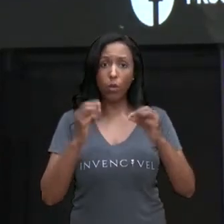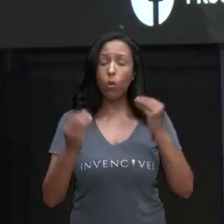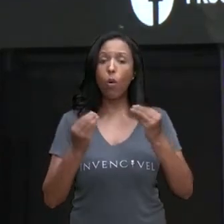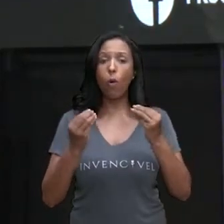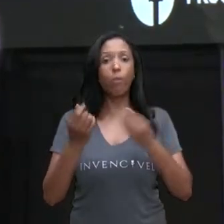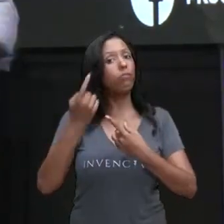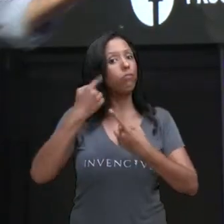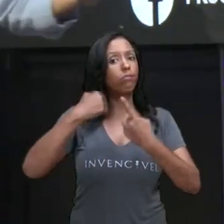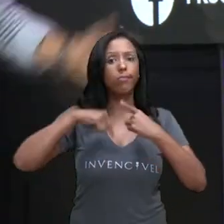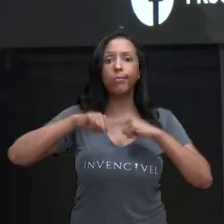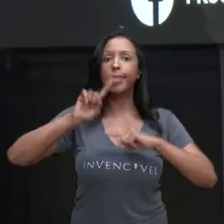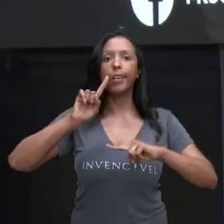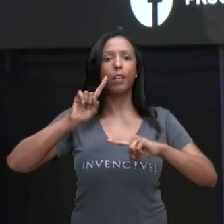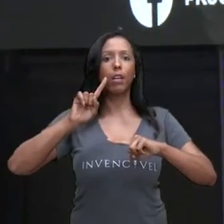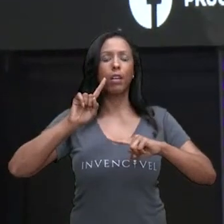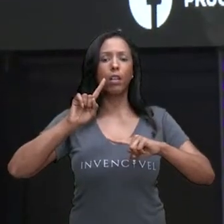instituições públicas. Por que será?